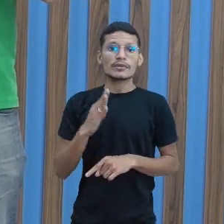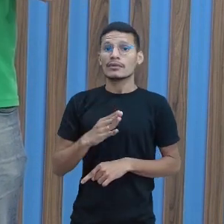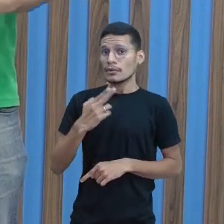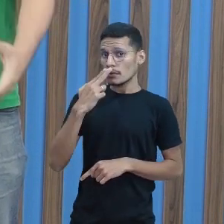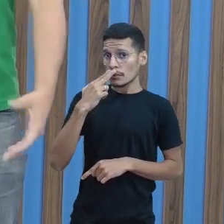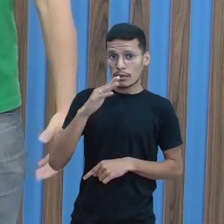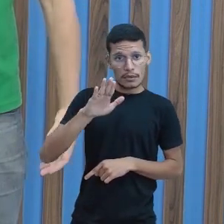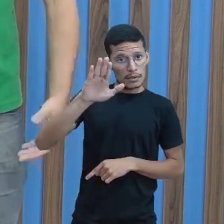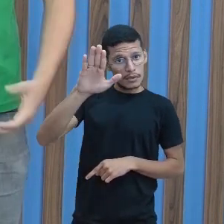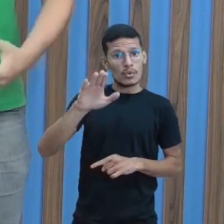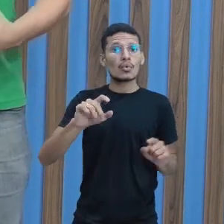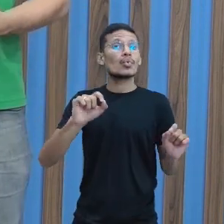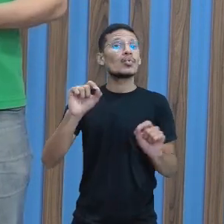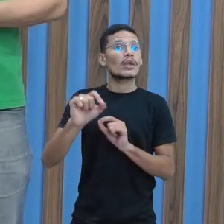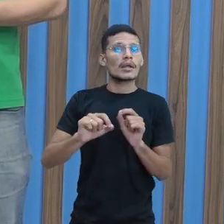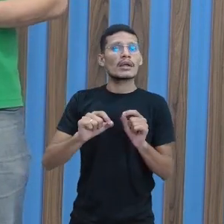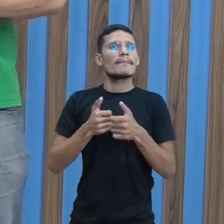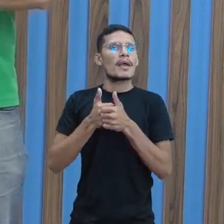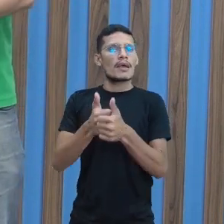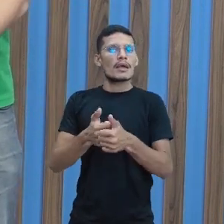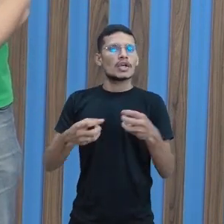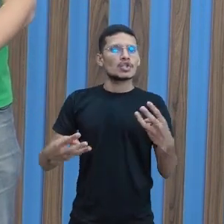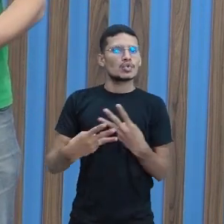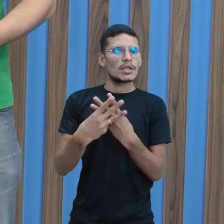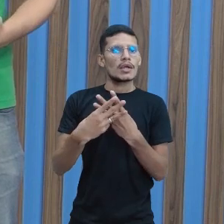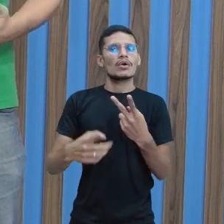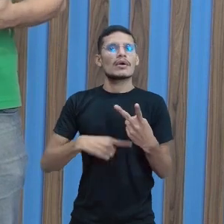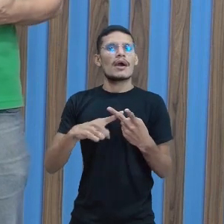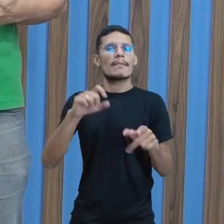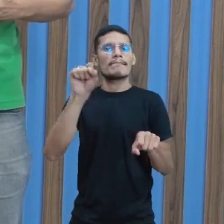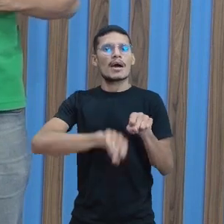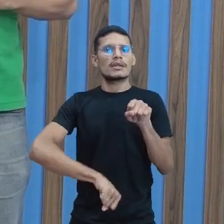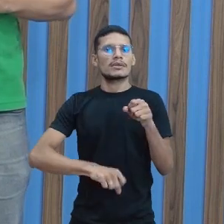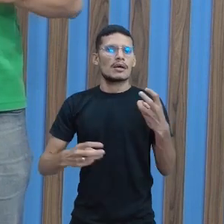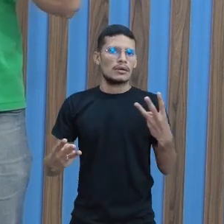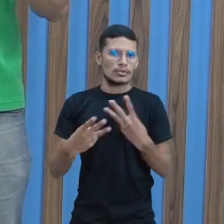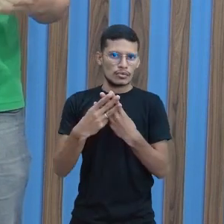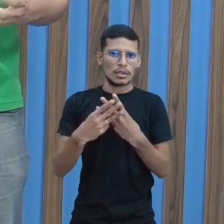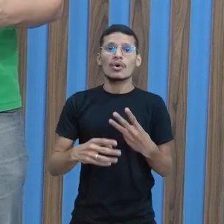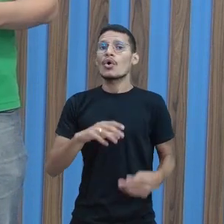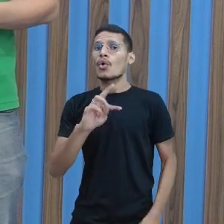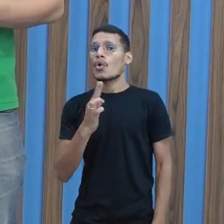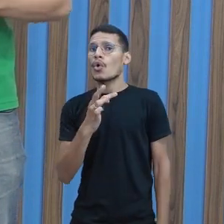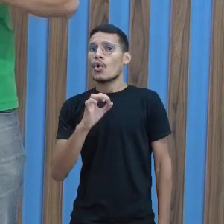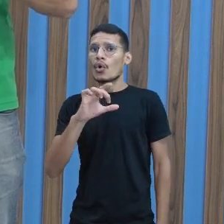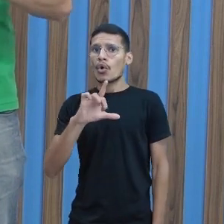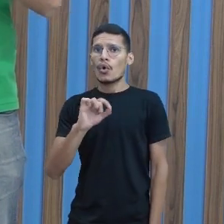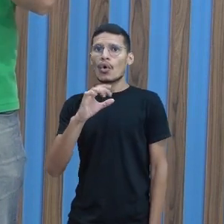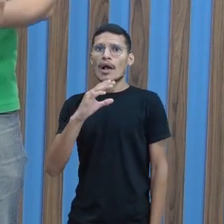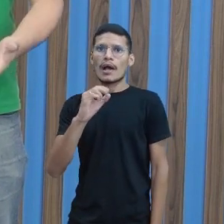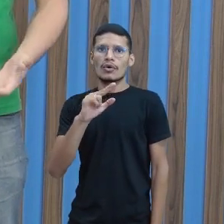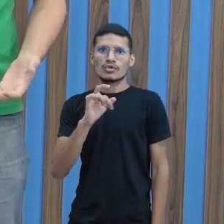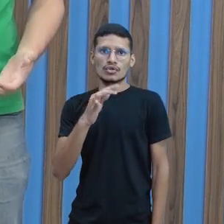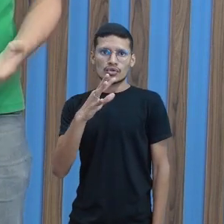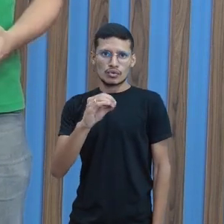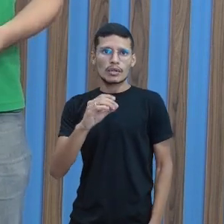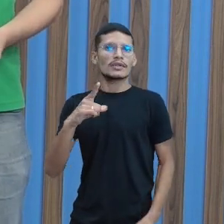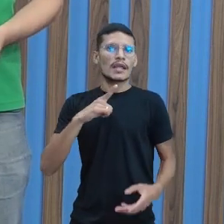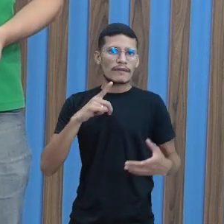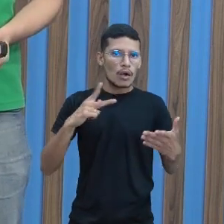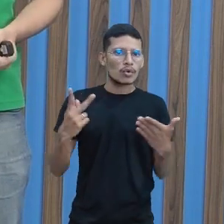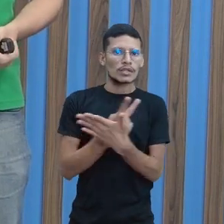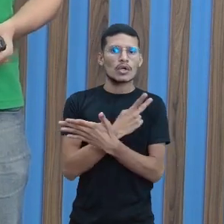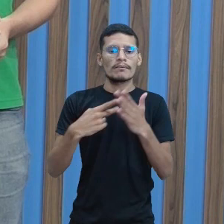nazistas perseguiram os judeus, mataram, né? E aí o Holocausto foi uma das coisas mais terríveis que aconteceu